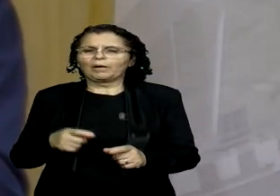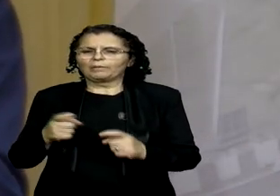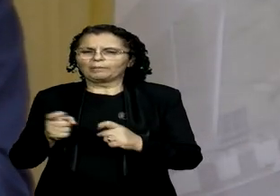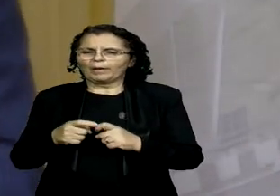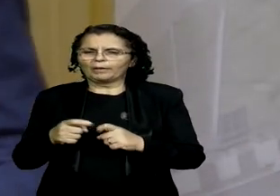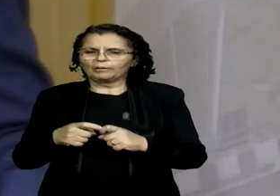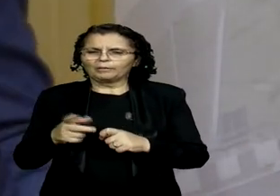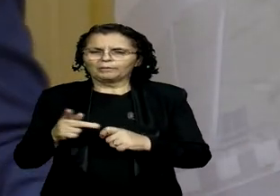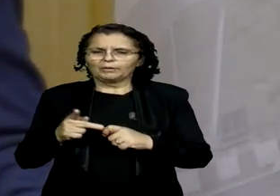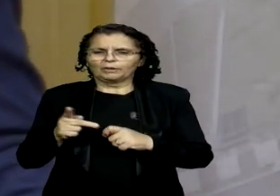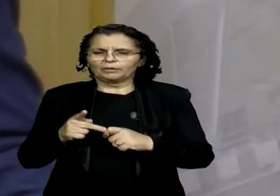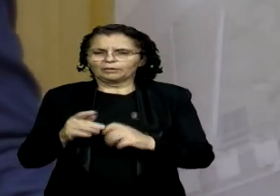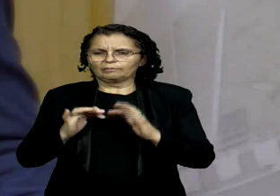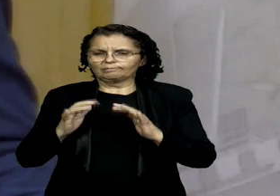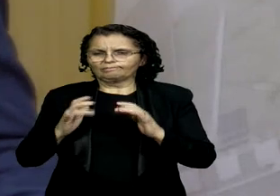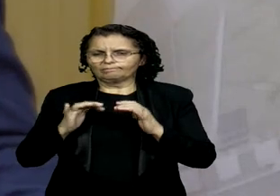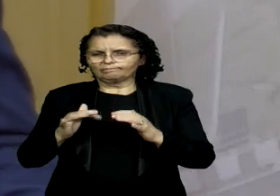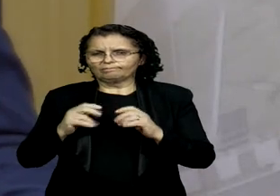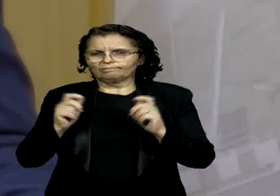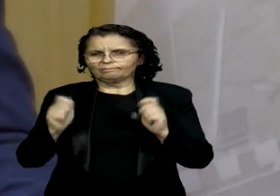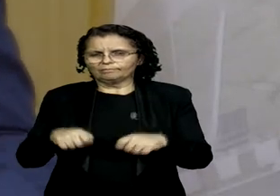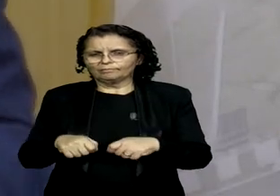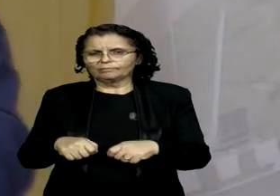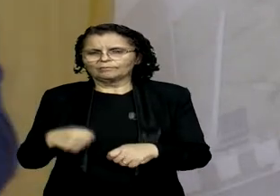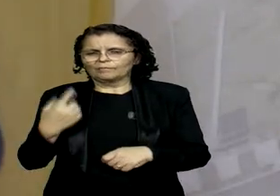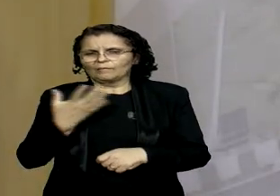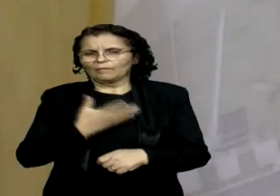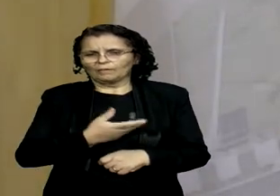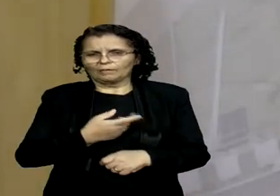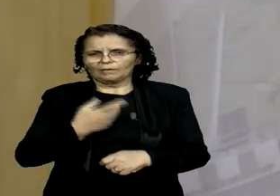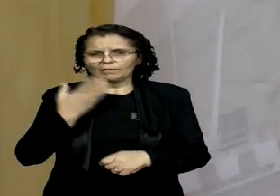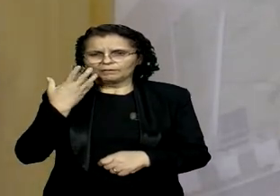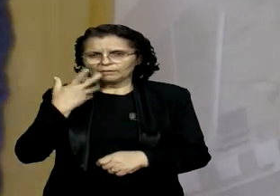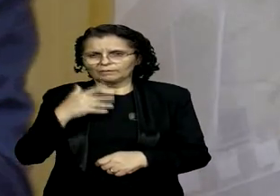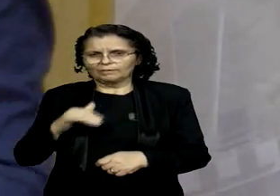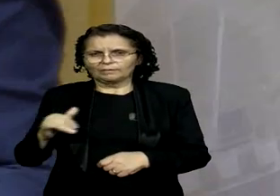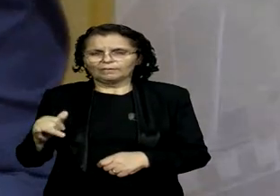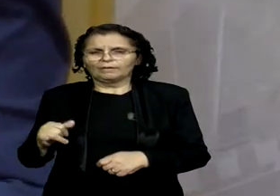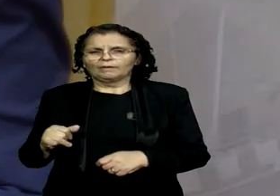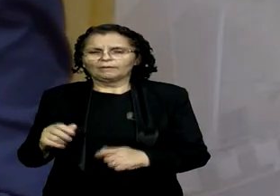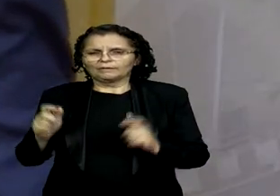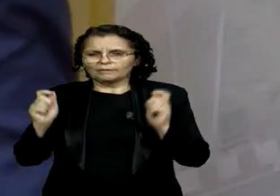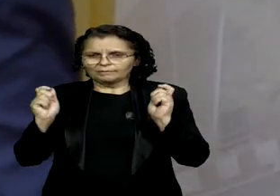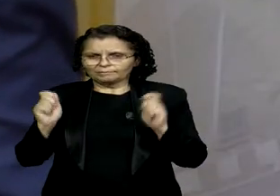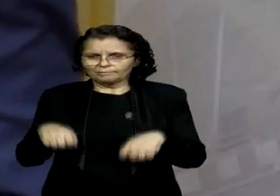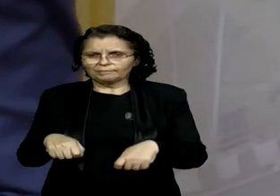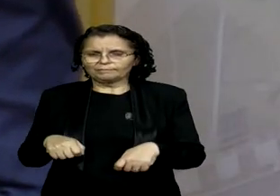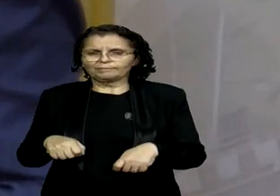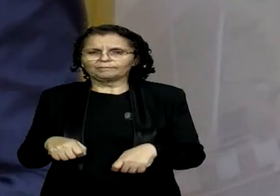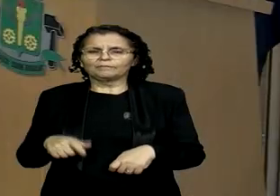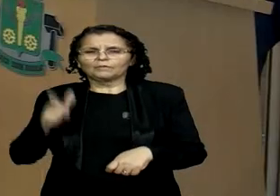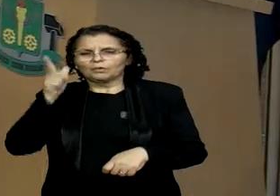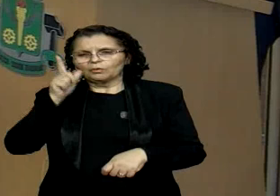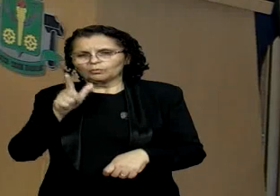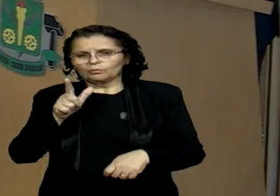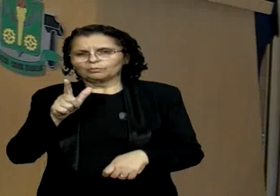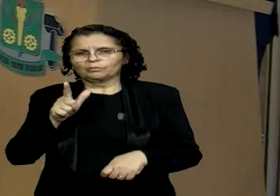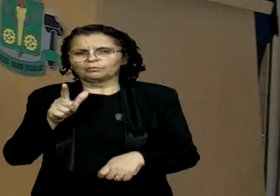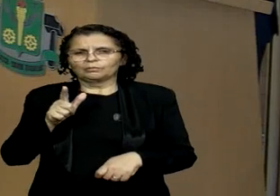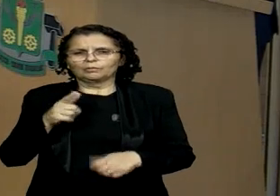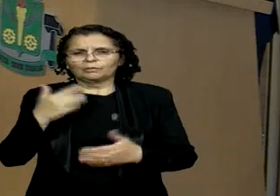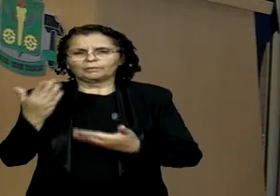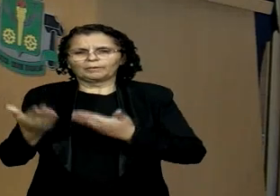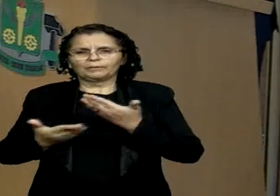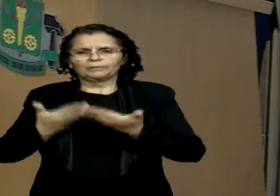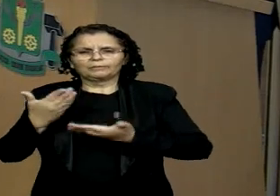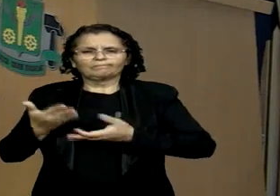um grande mutirão de neuropediatria para que as nossas crianças, já estou finalizando, para que as nossas crianças possam ter